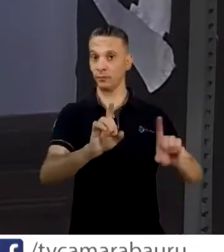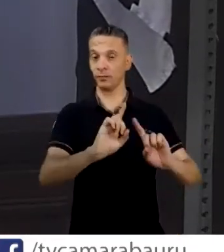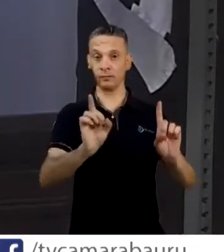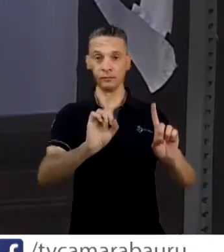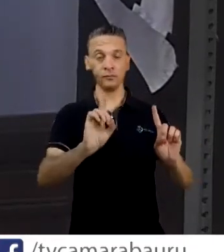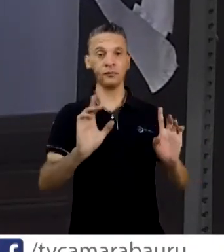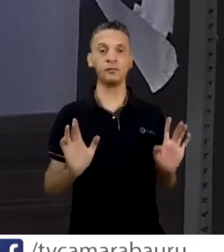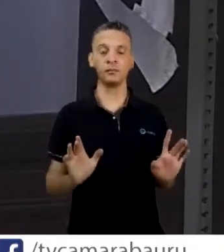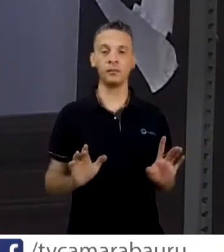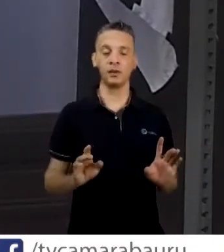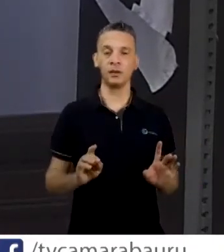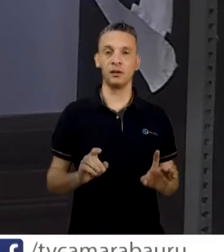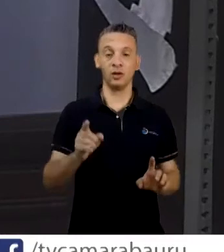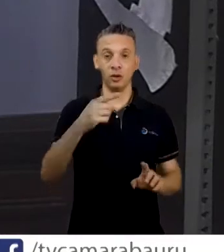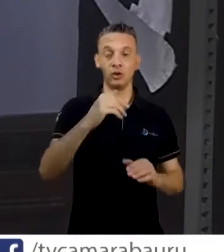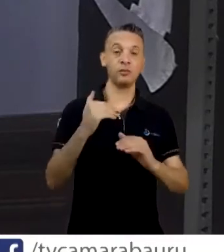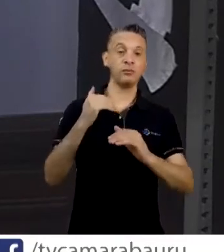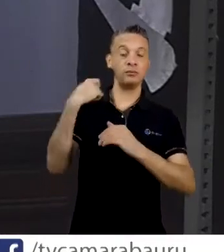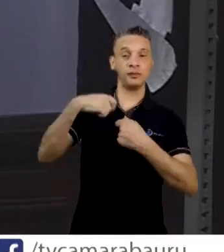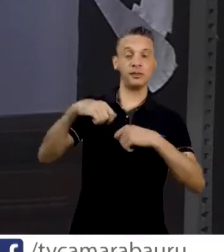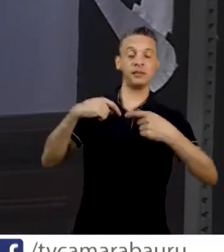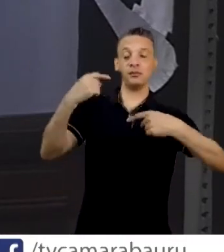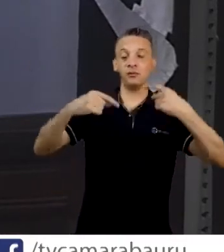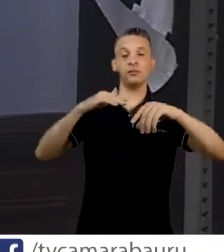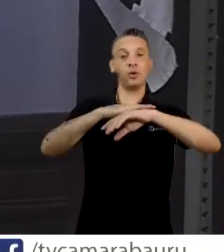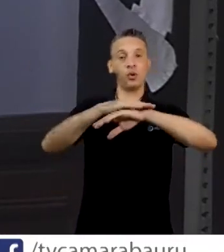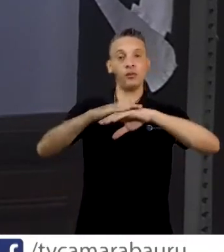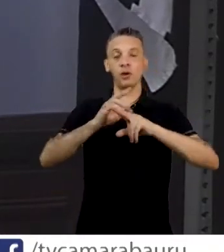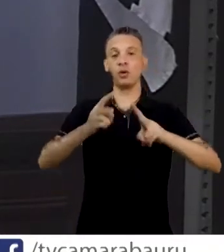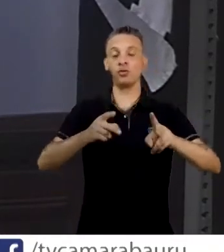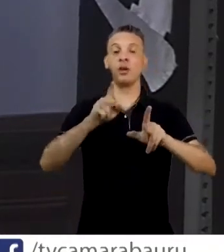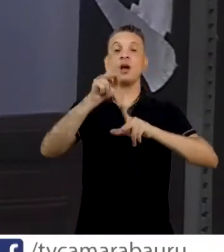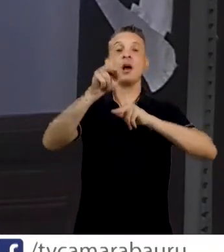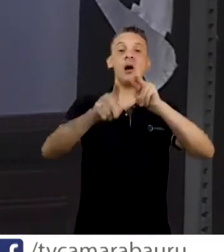precisamos avançar na discussão para que a nossa população de